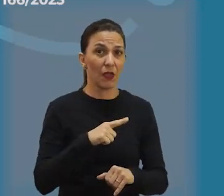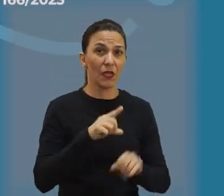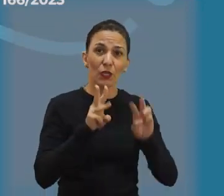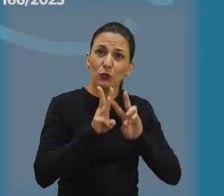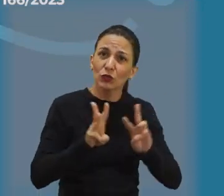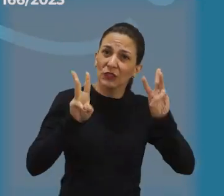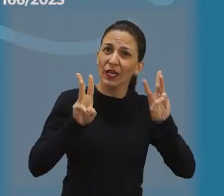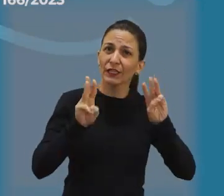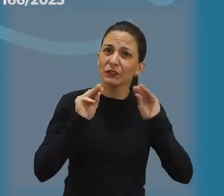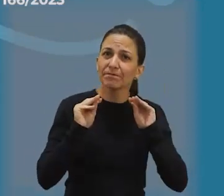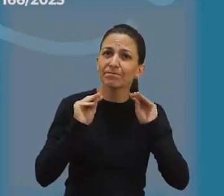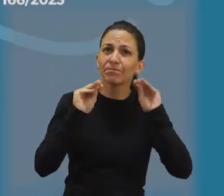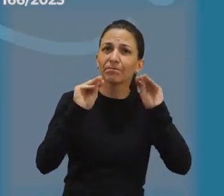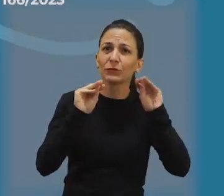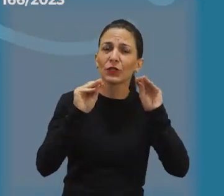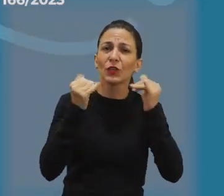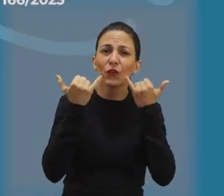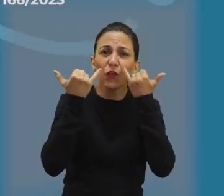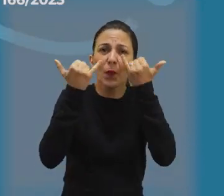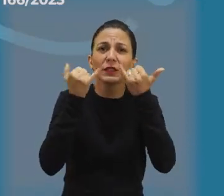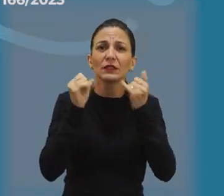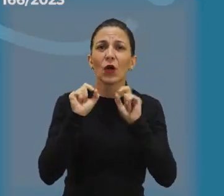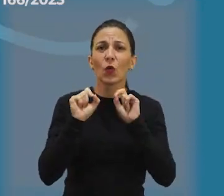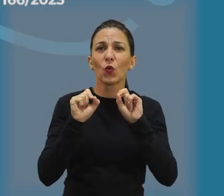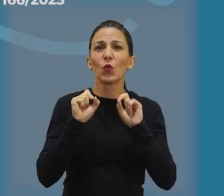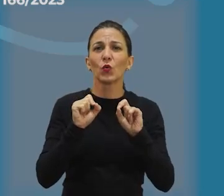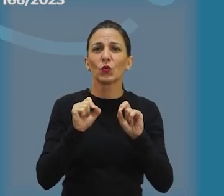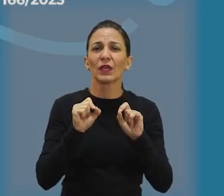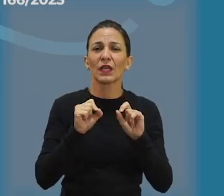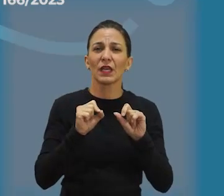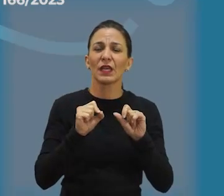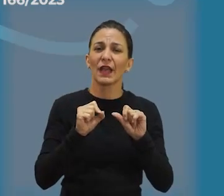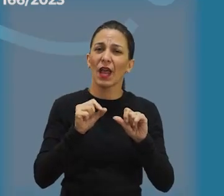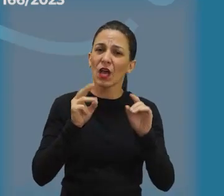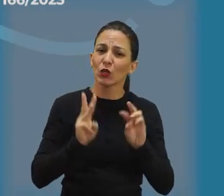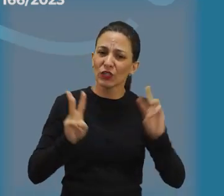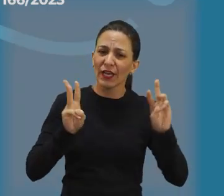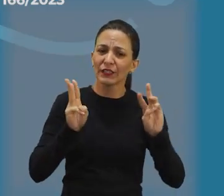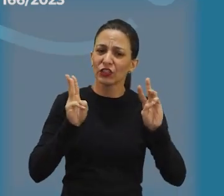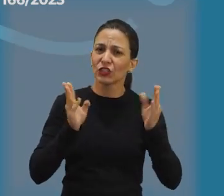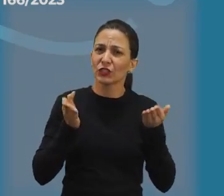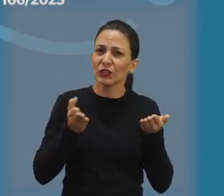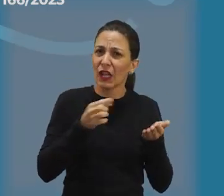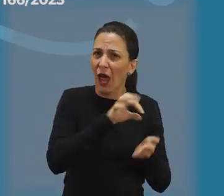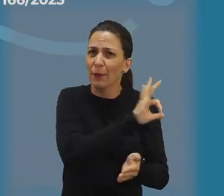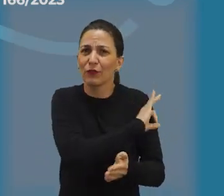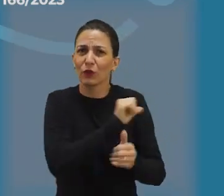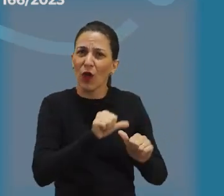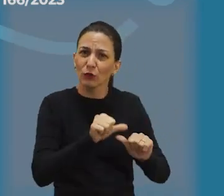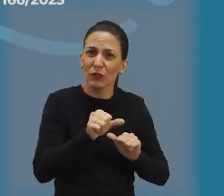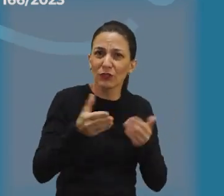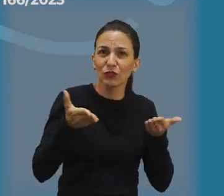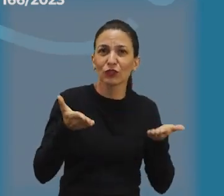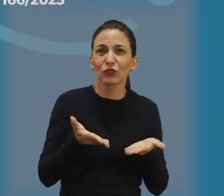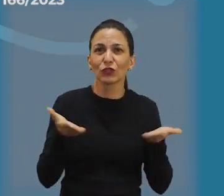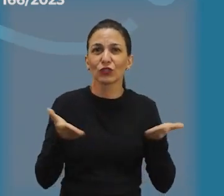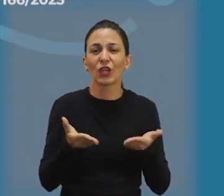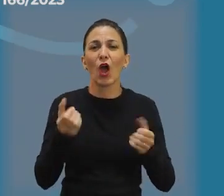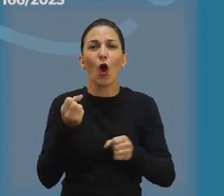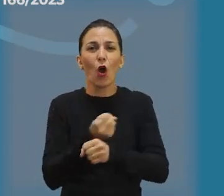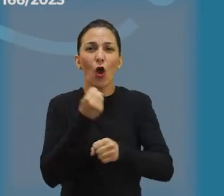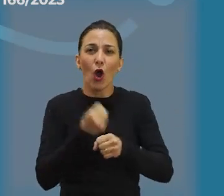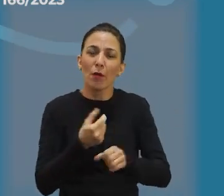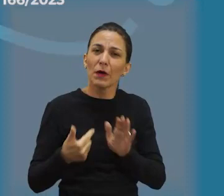está disponibilizando no site da mesma que inclusive foi recentemente reforma ao lado o